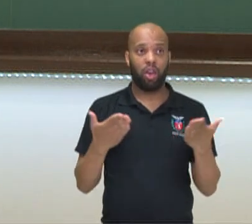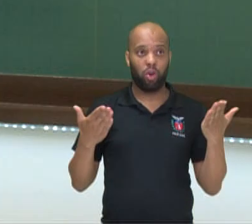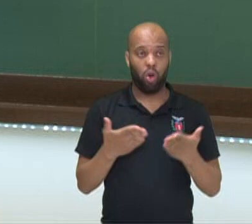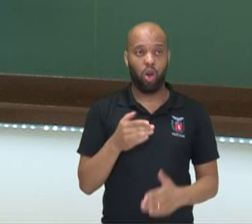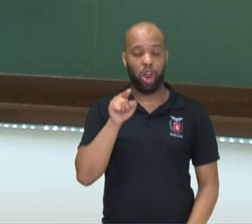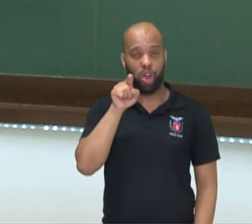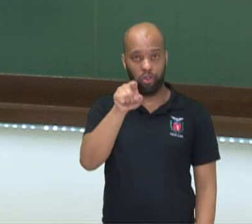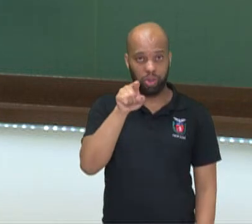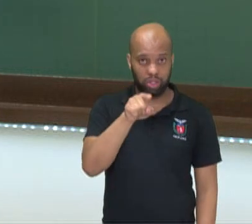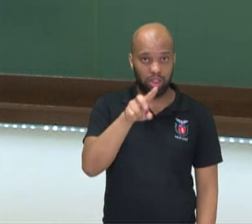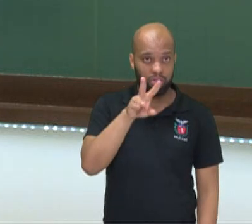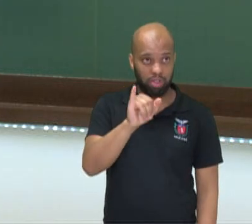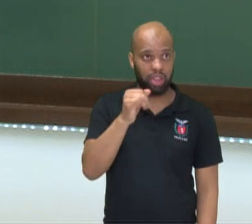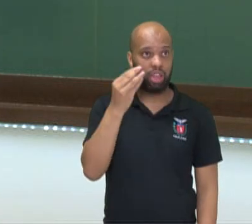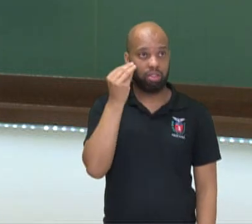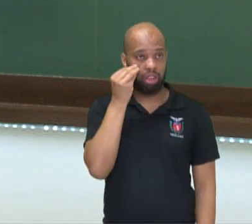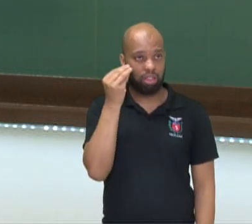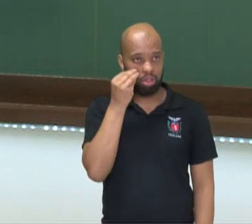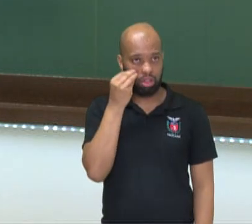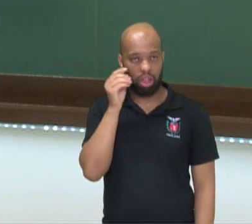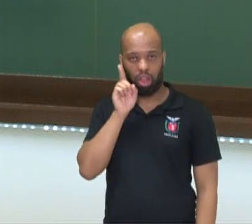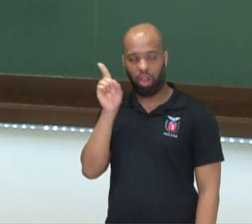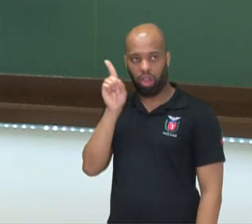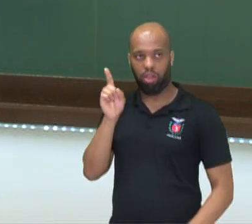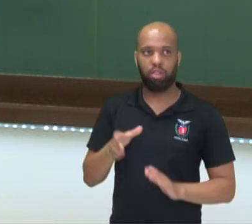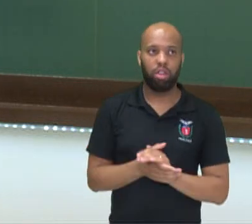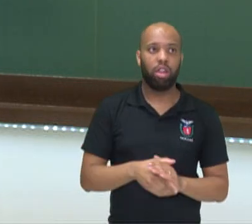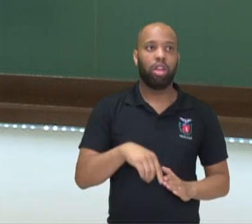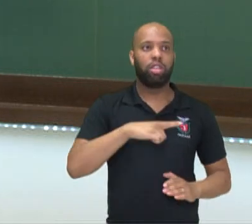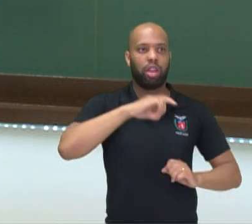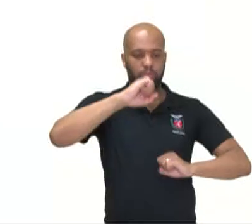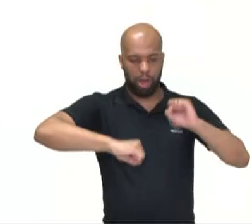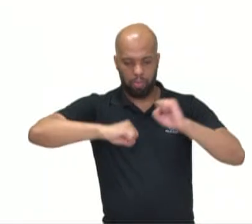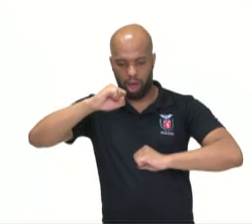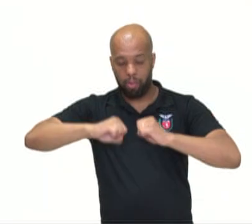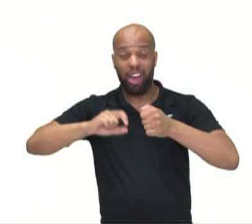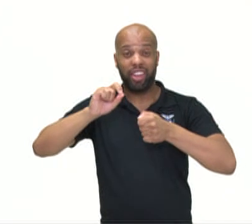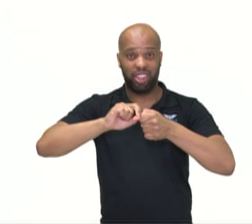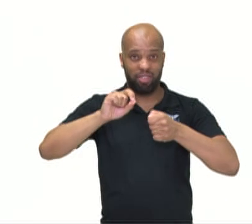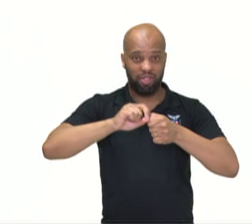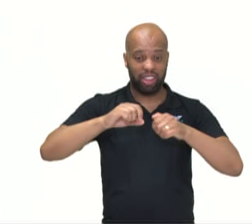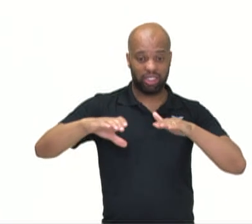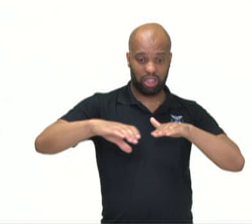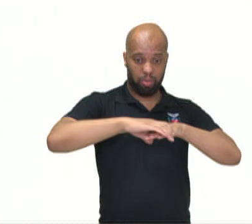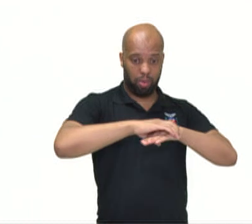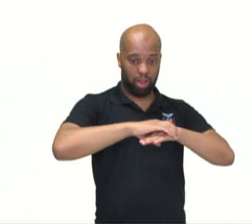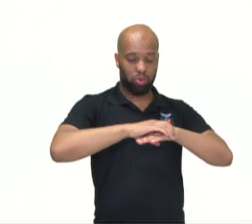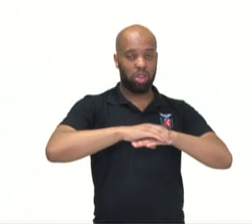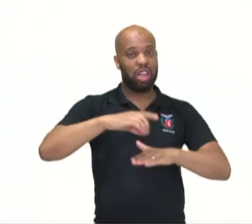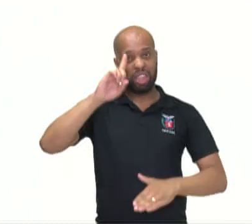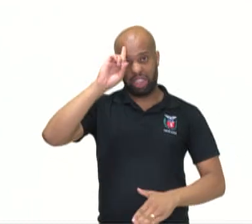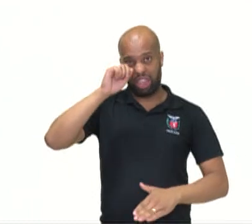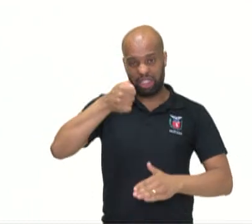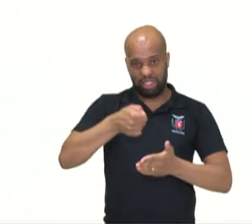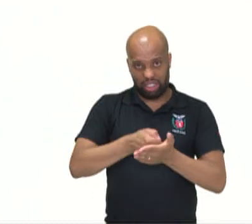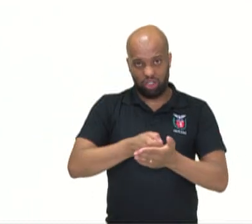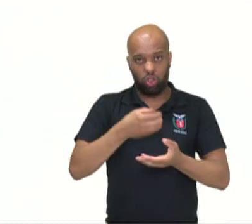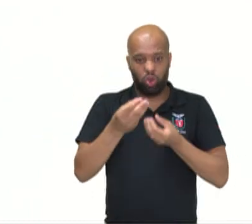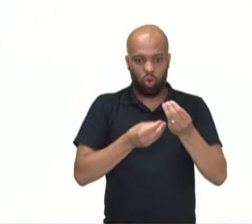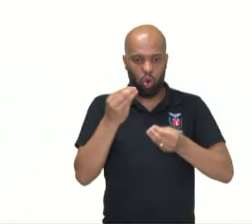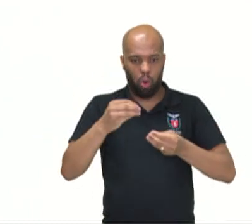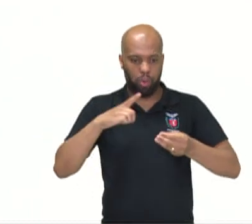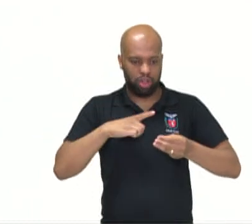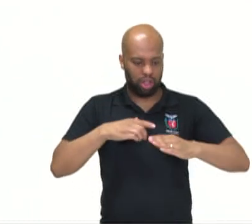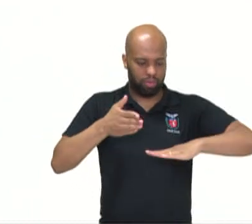O próximo exercício ele é bem interessante. Confere comigo, ó. Os fabricantes de sapato determinam os tamanhos para os formatos da sola